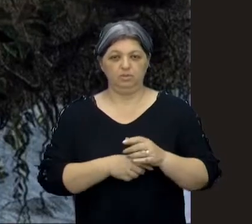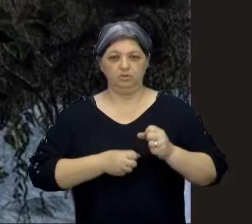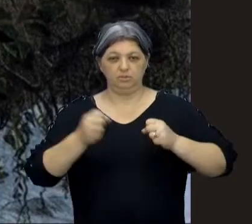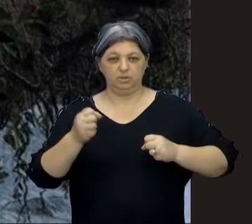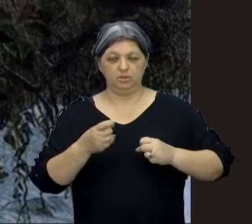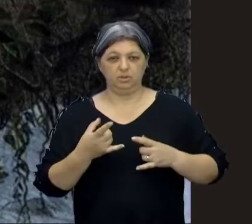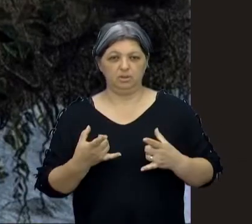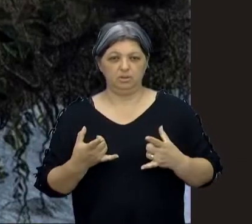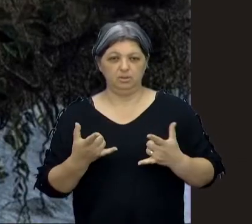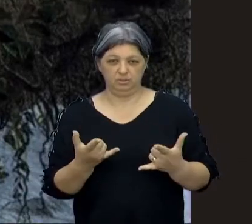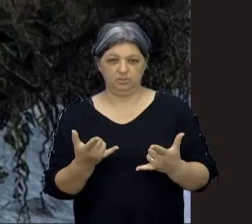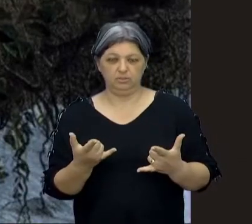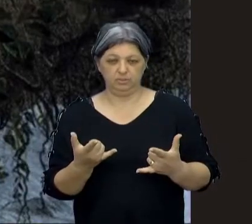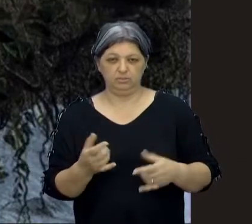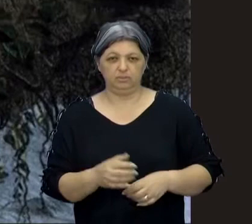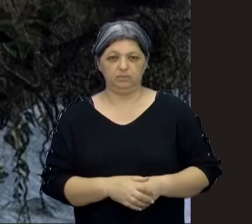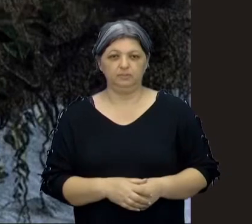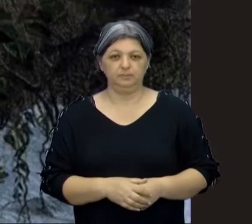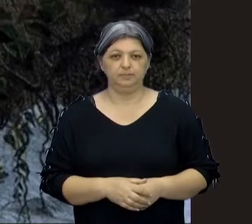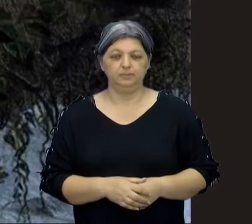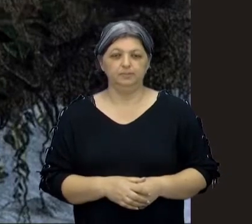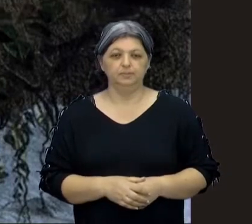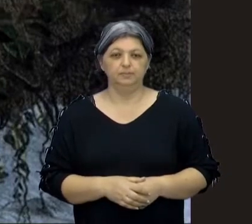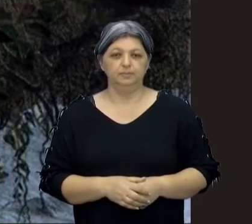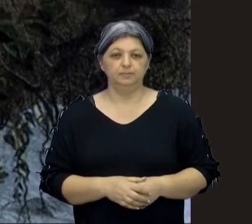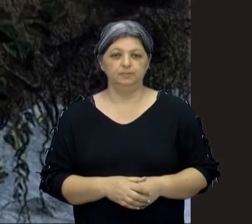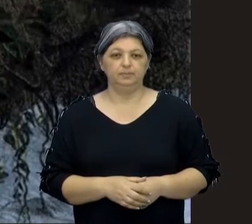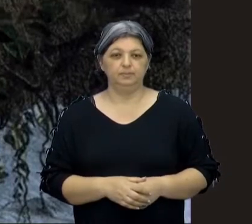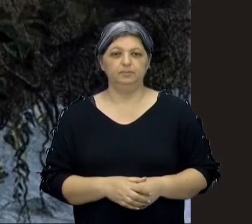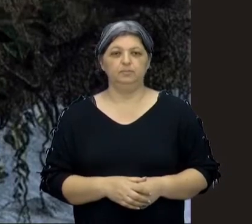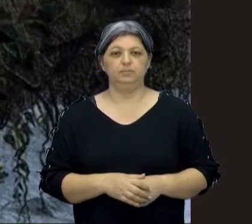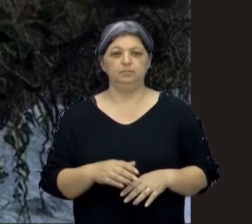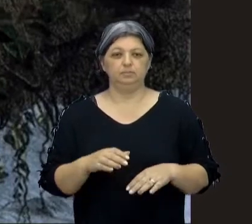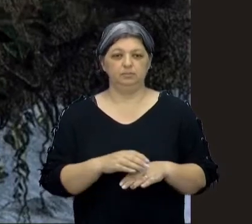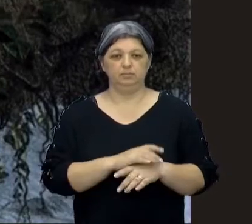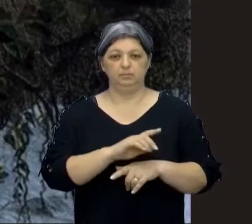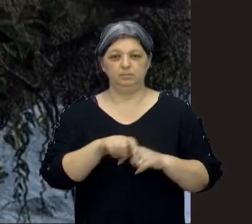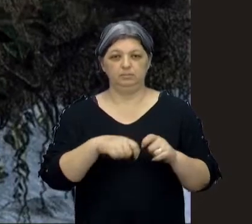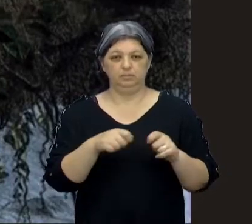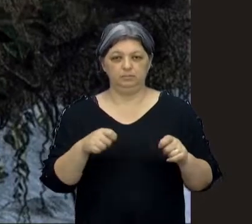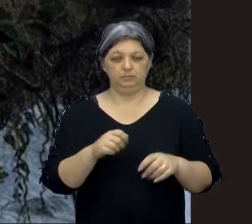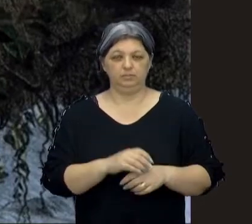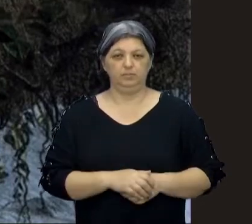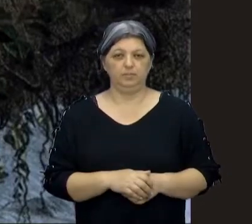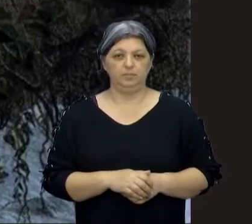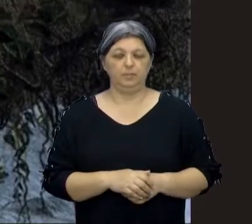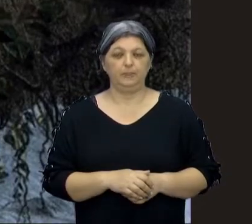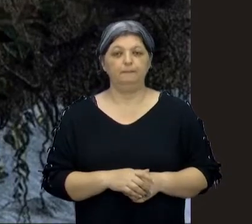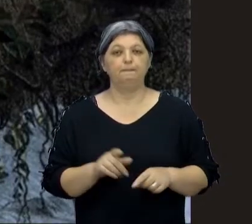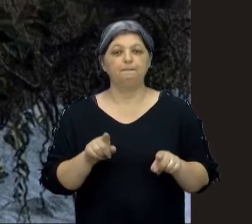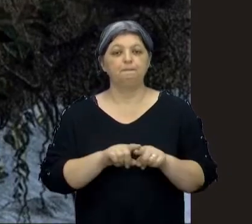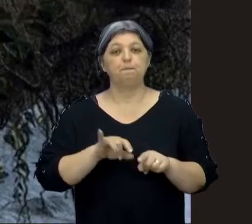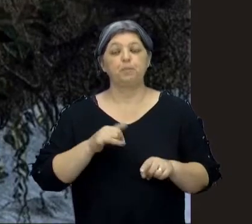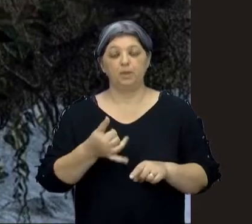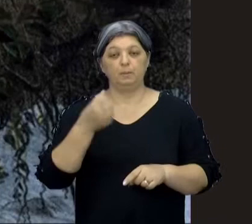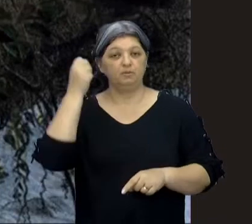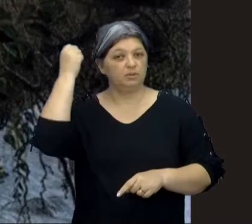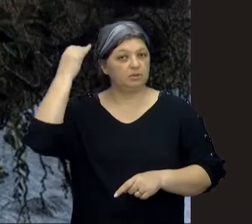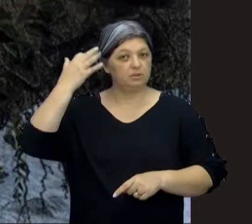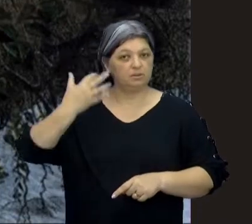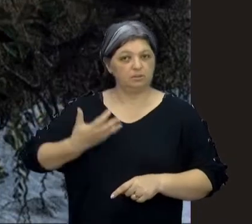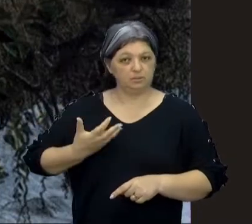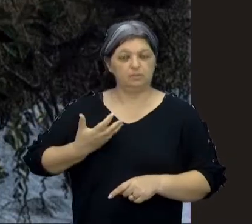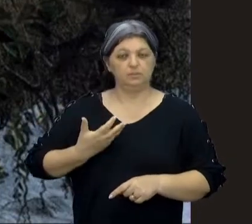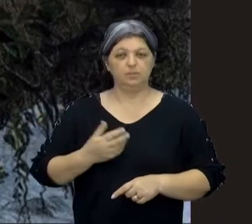um super-herói que eu gosto muito uma calça jeans tênis né E aproveitando o meu áudio descrição já que são